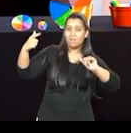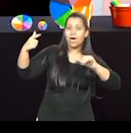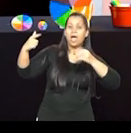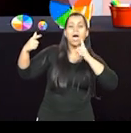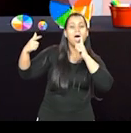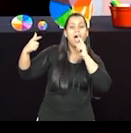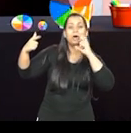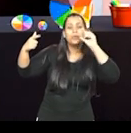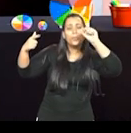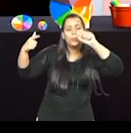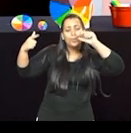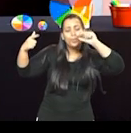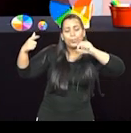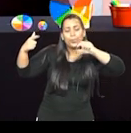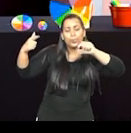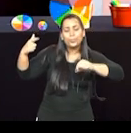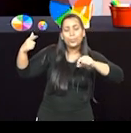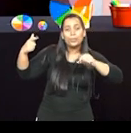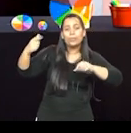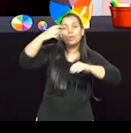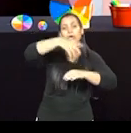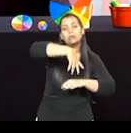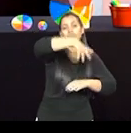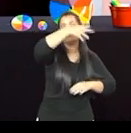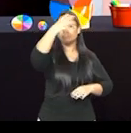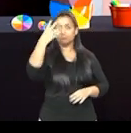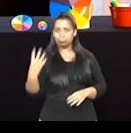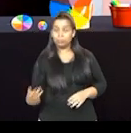chuva, formando esse efeito natural.